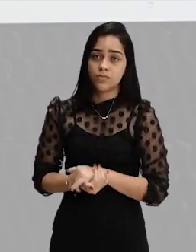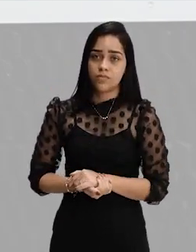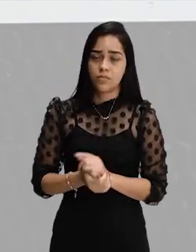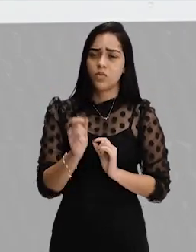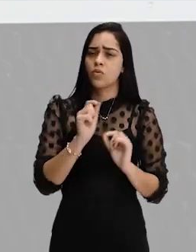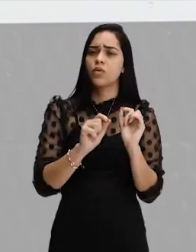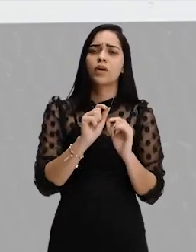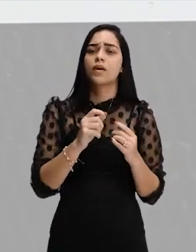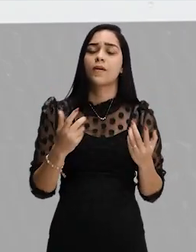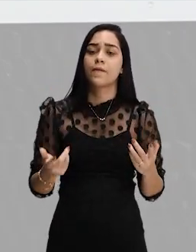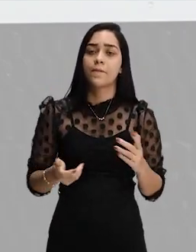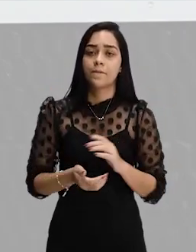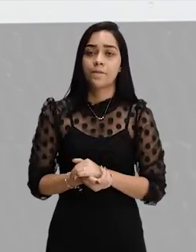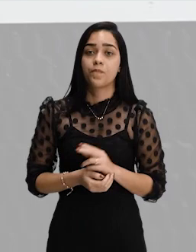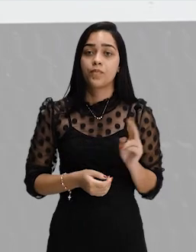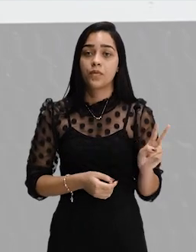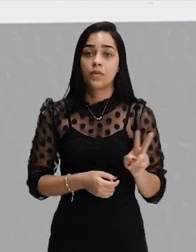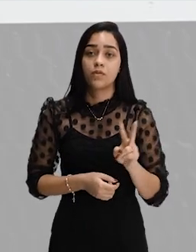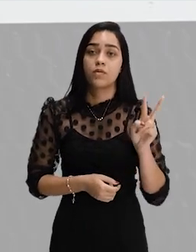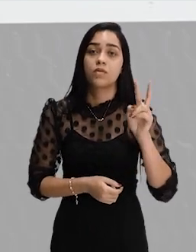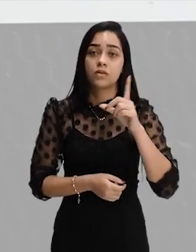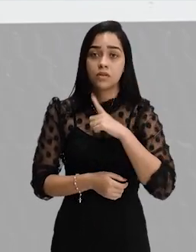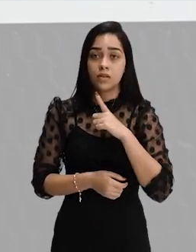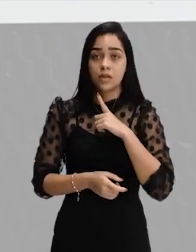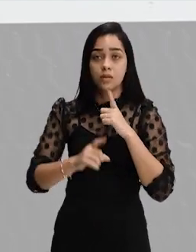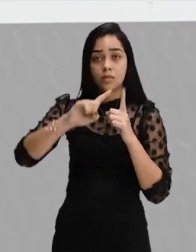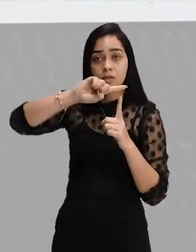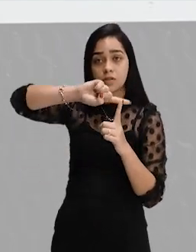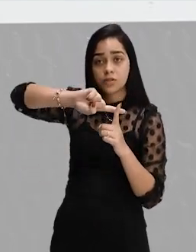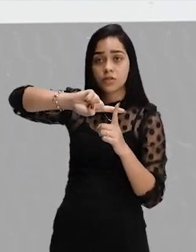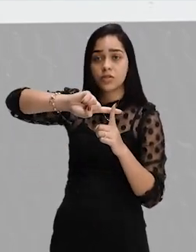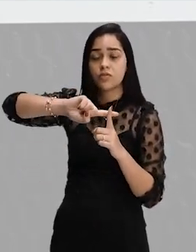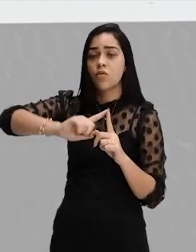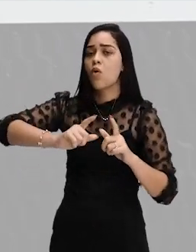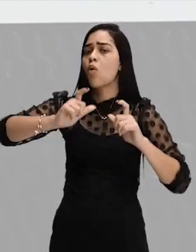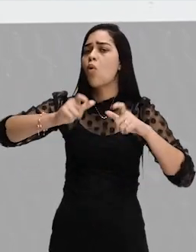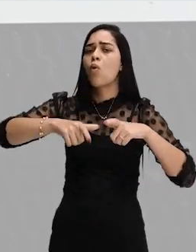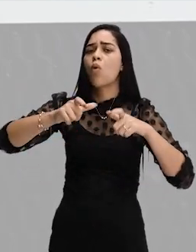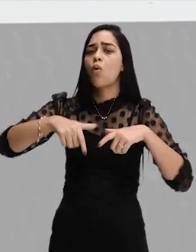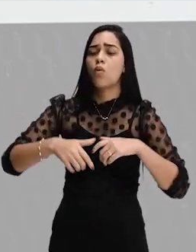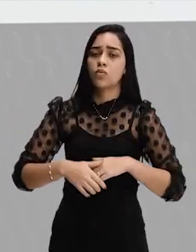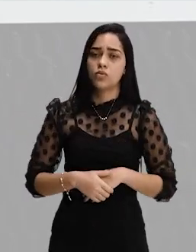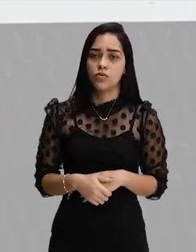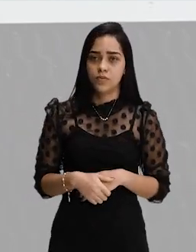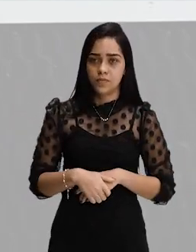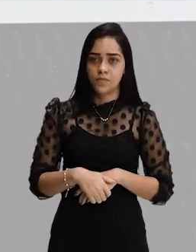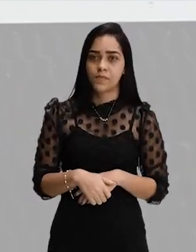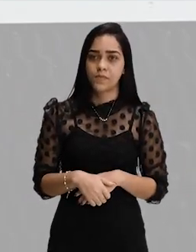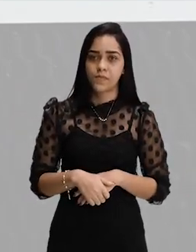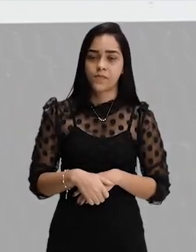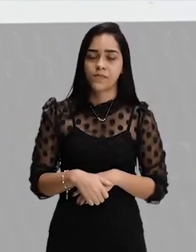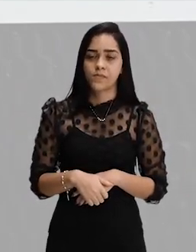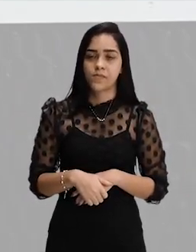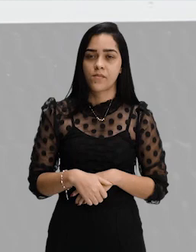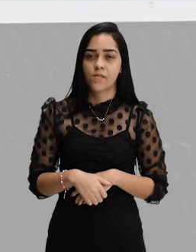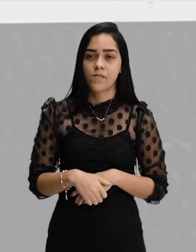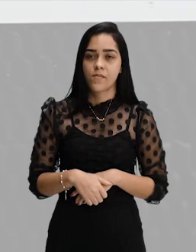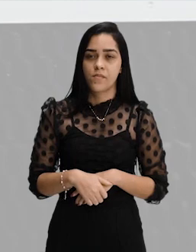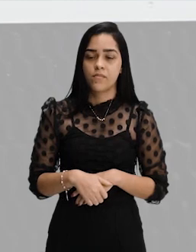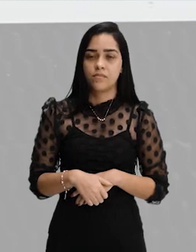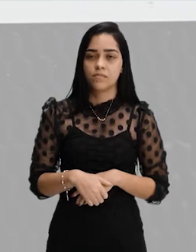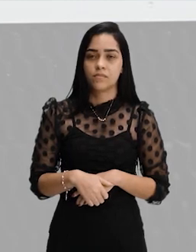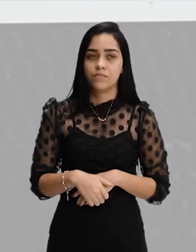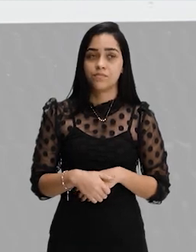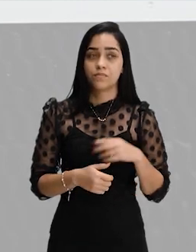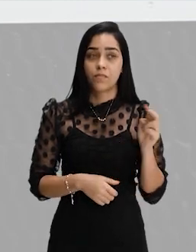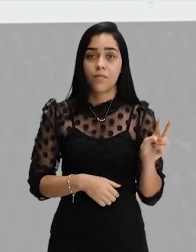ele está te pedindo aqui? Os valores que tornam isso aqui positivo. Onde é que está positivo? Está para cá, ó. Para